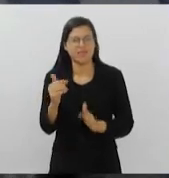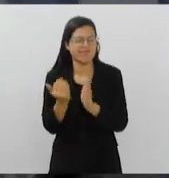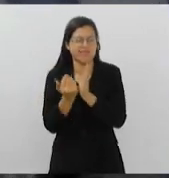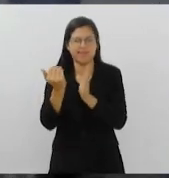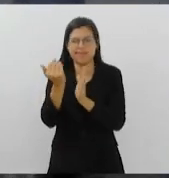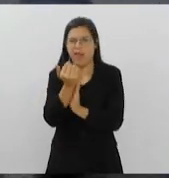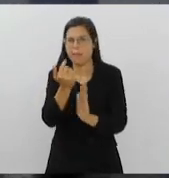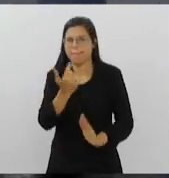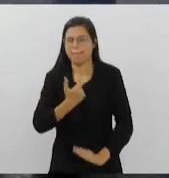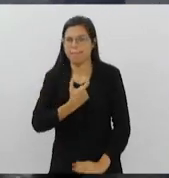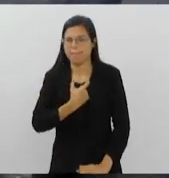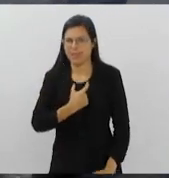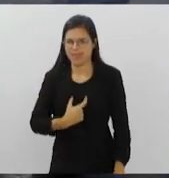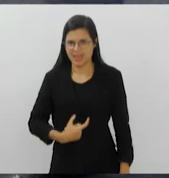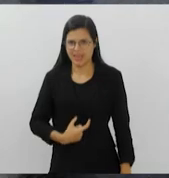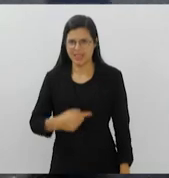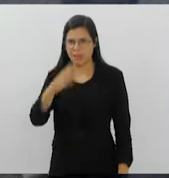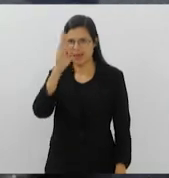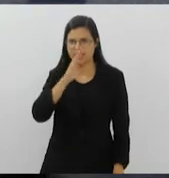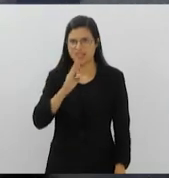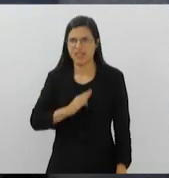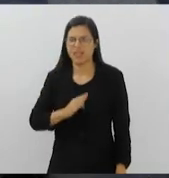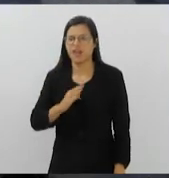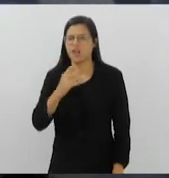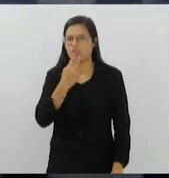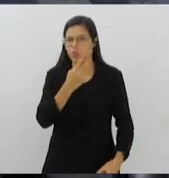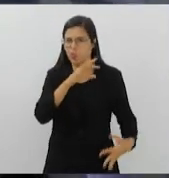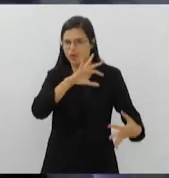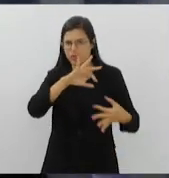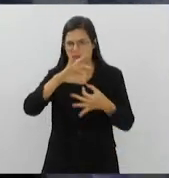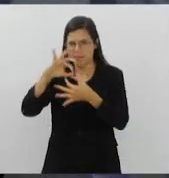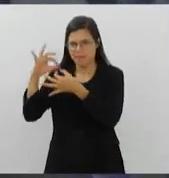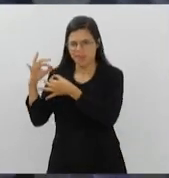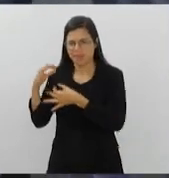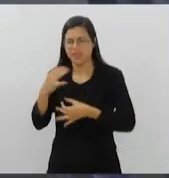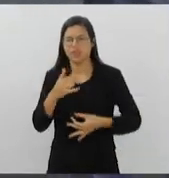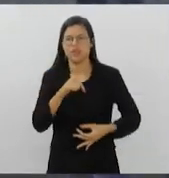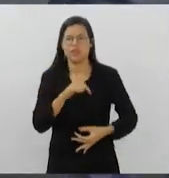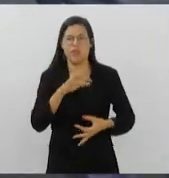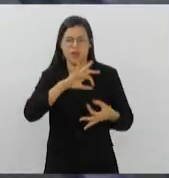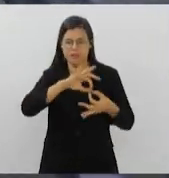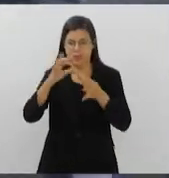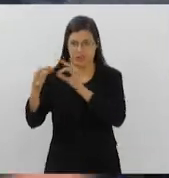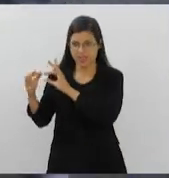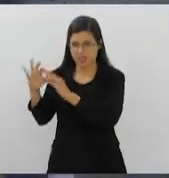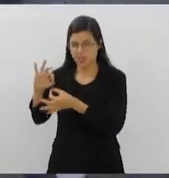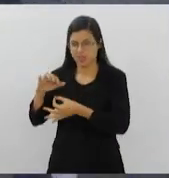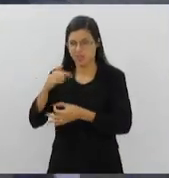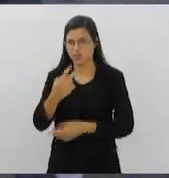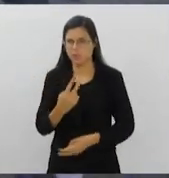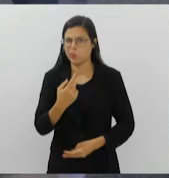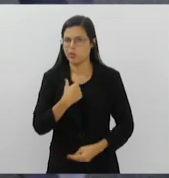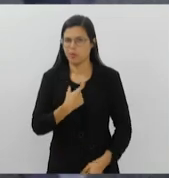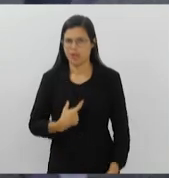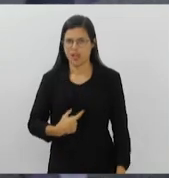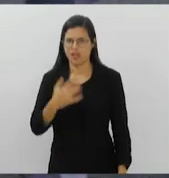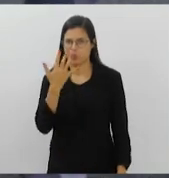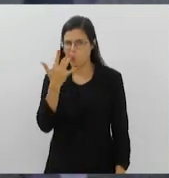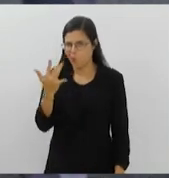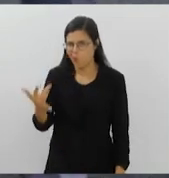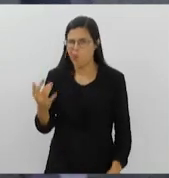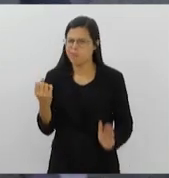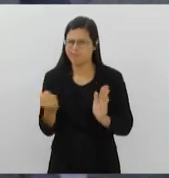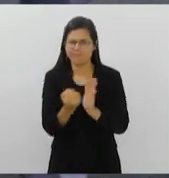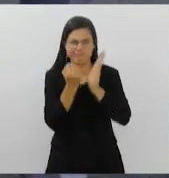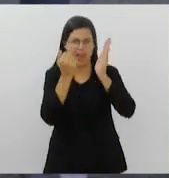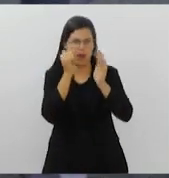medalhista brasileira, né? Tem duas Olimpíadas, duas medalhas de ouro, e é uma pessoa que marca o esporte brasileiro na sua totalidade.